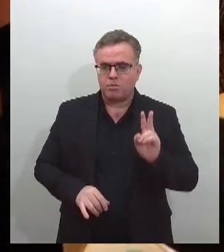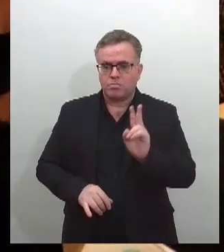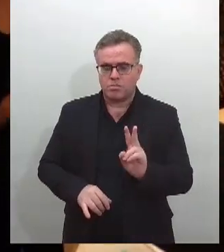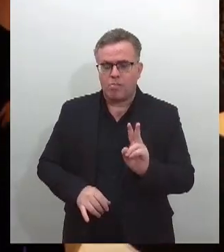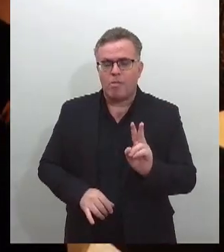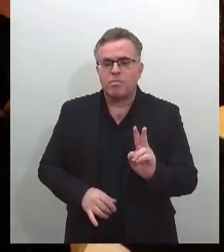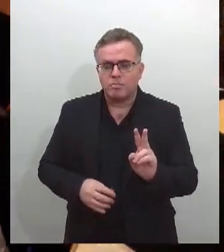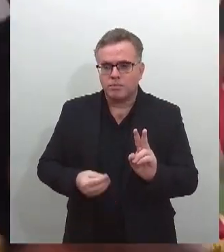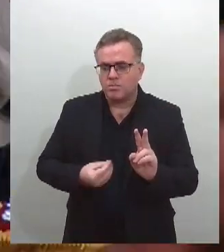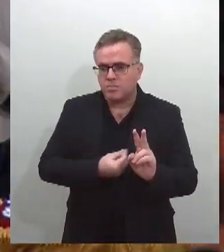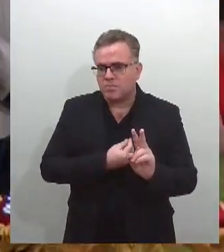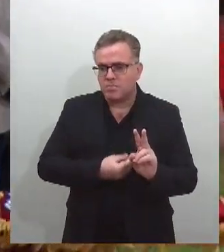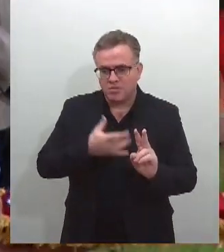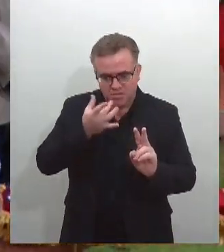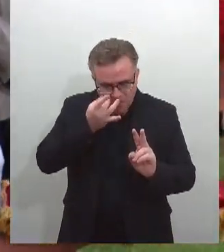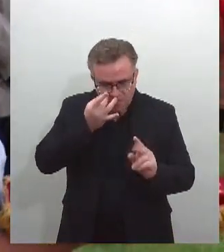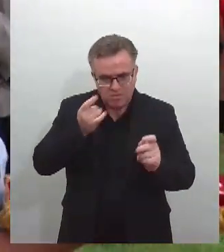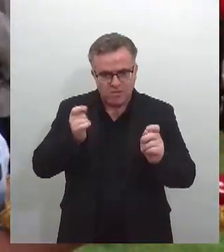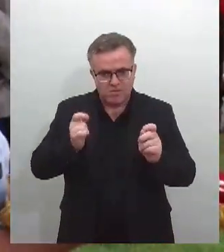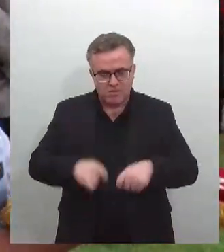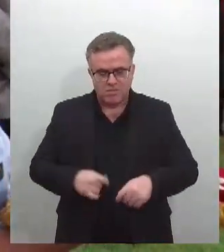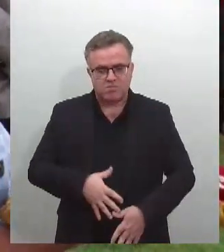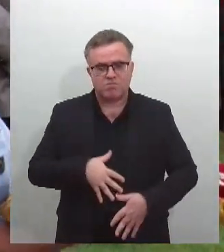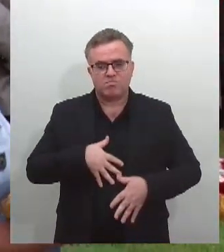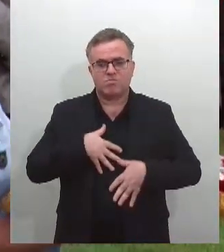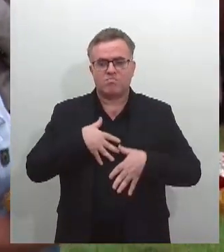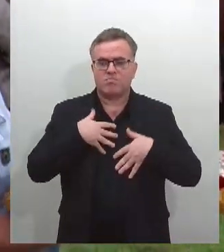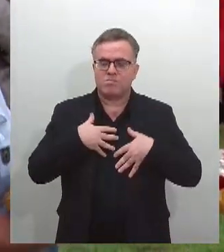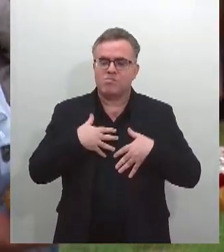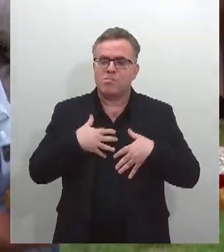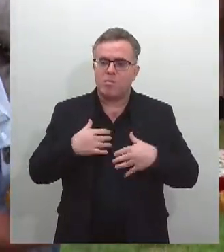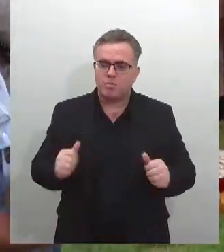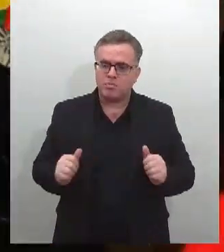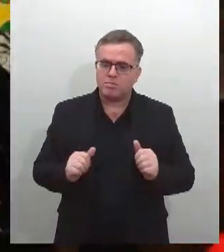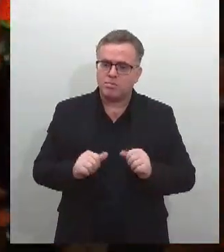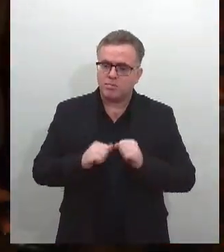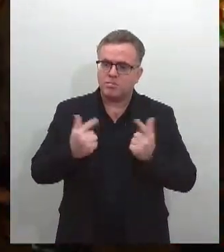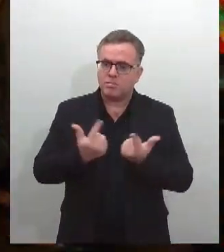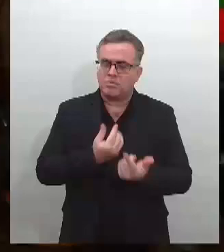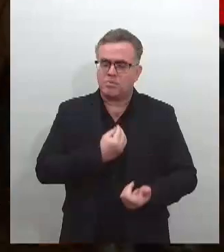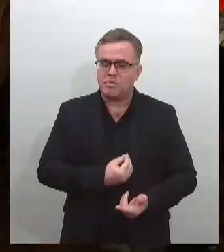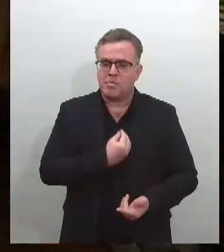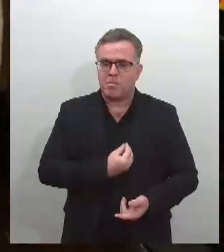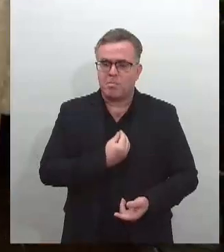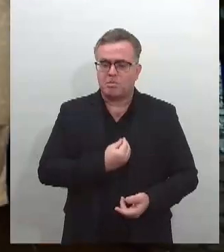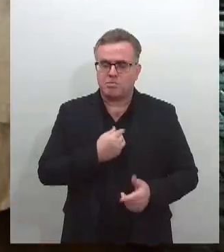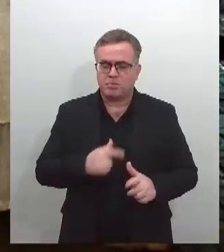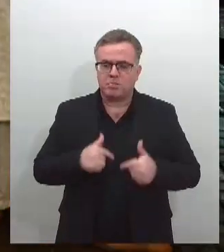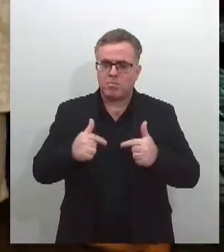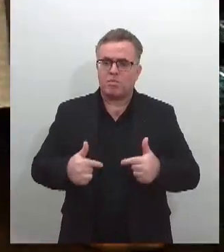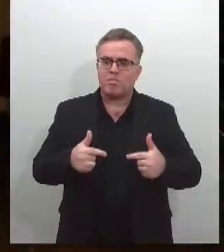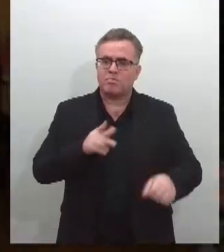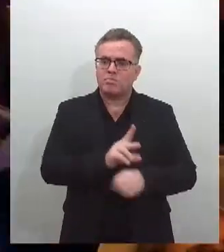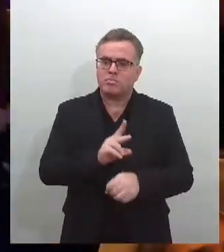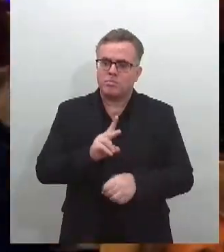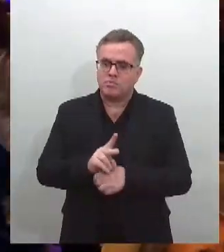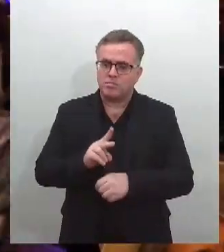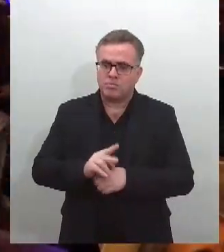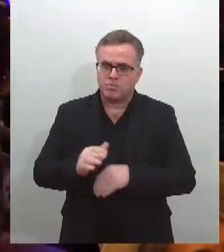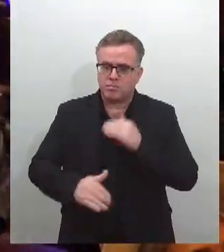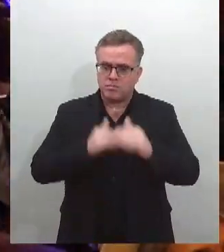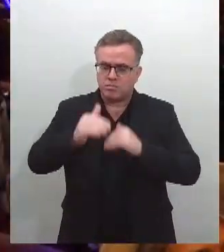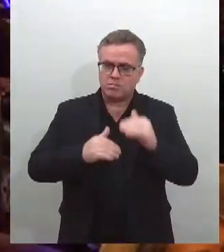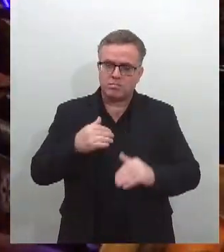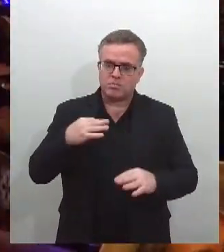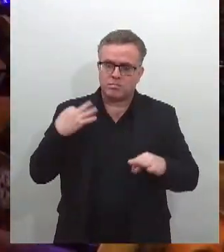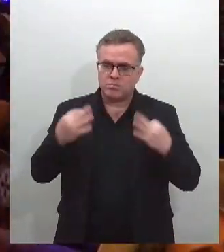sua satisfação em fazer parte de um poder que tem contribuído ativamente para o crescimento do turismo no estado. A Alese tem um